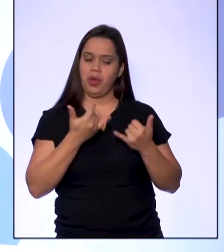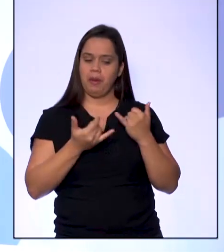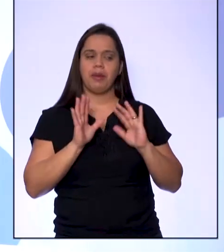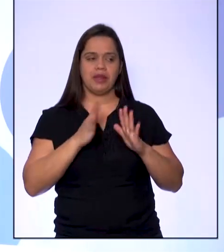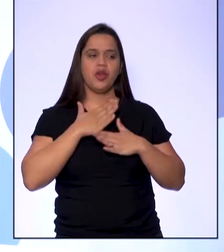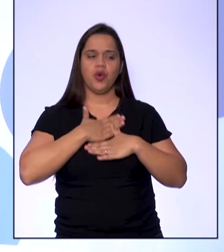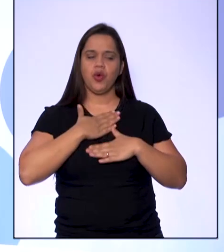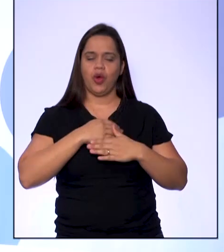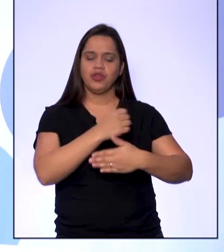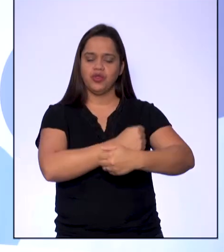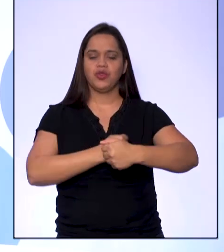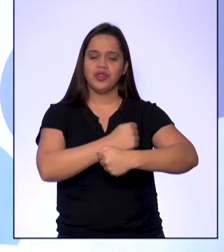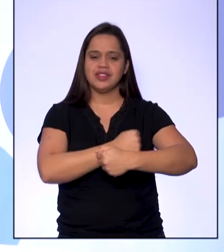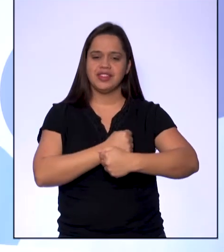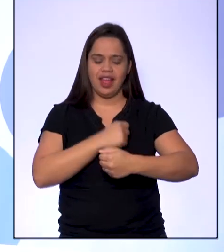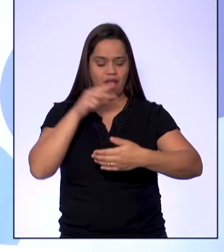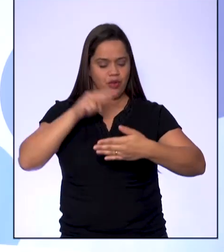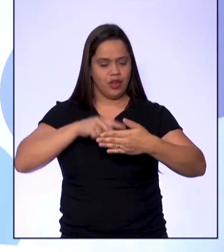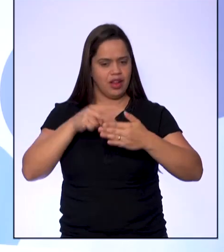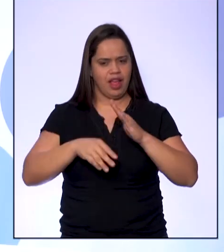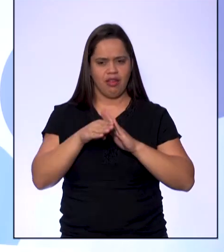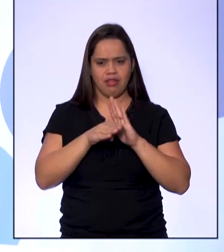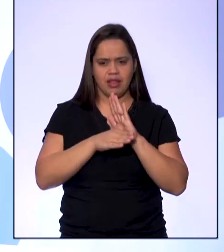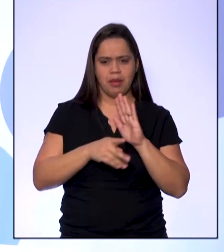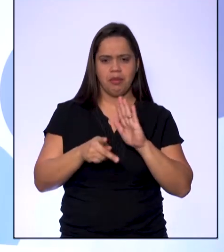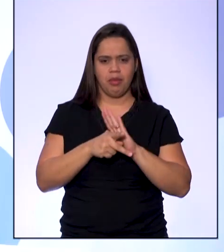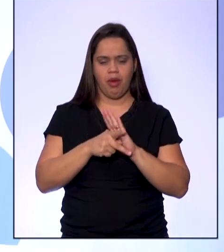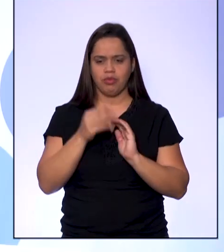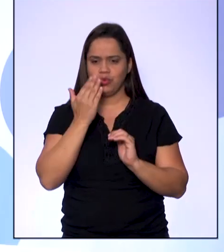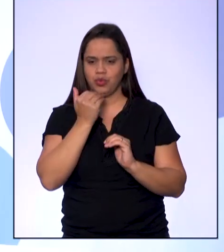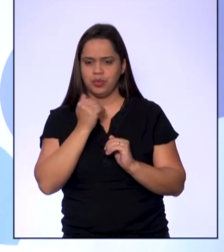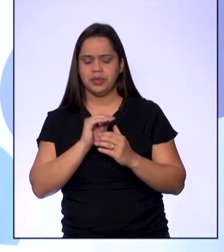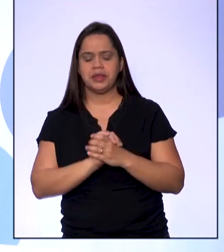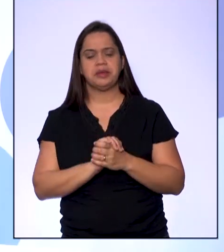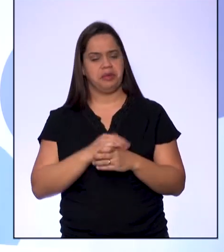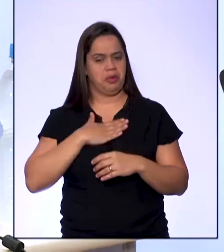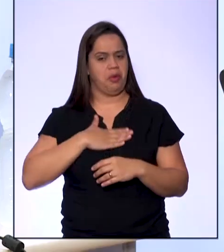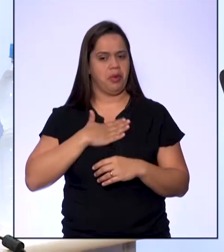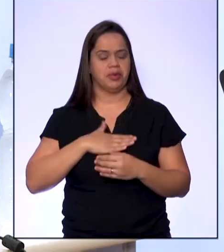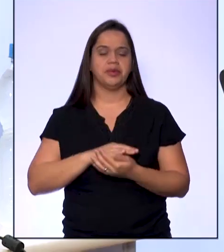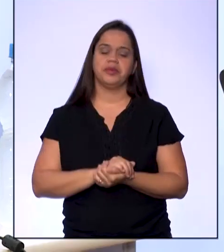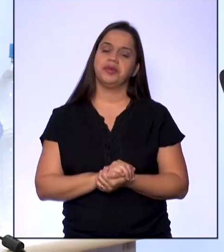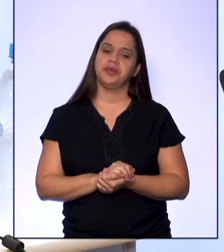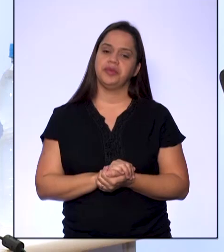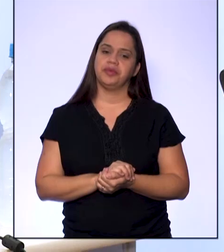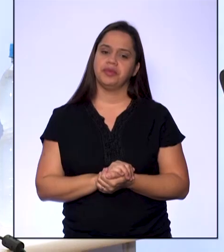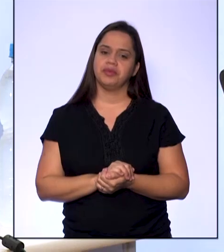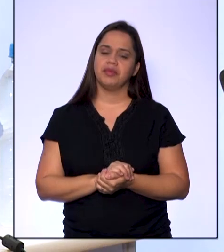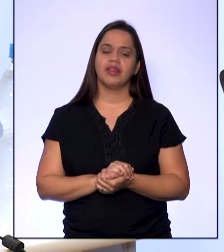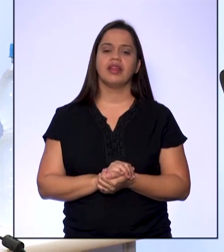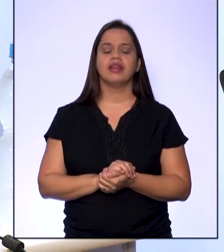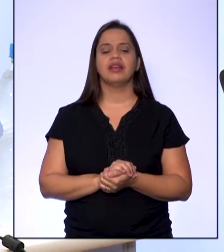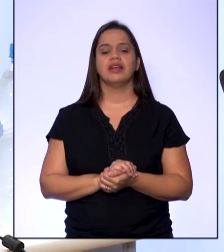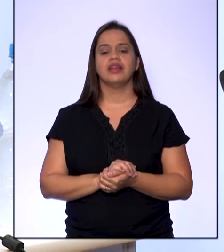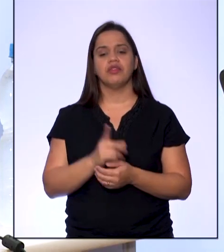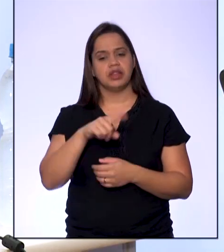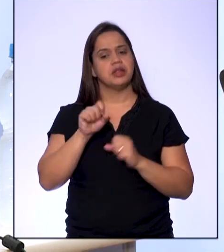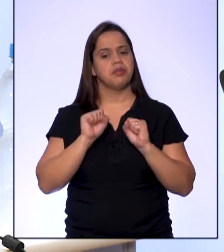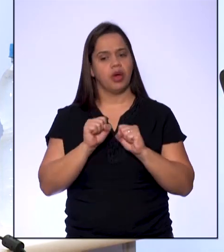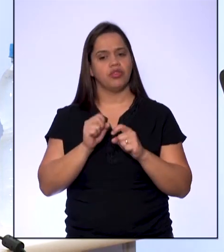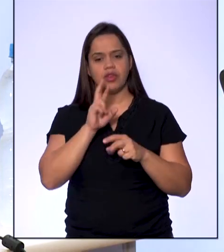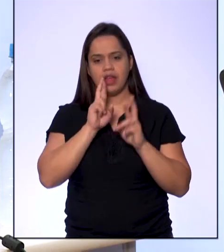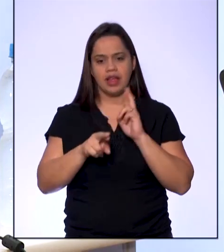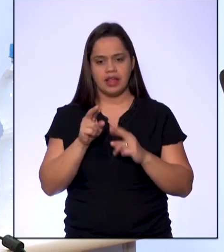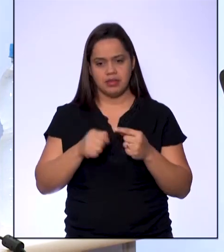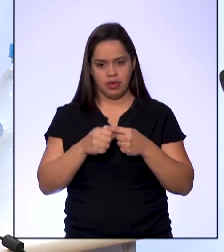legal que cozinhar, ler receitas interessante. culinárias. Nossa, bem legal. E assim, onde você costuma? Vocês podem responder aqui no